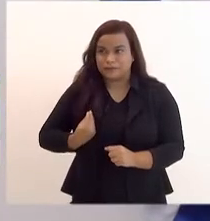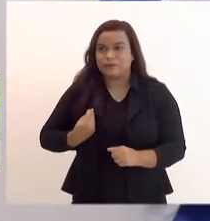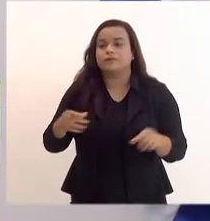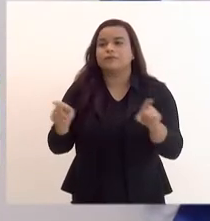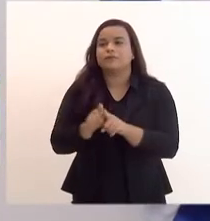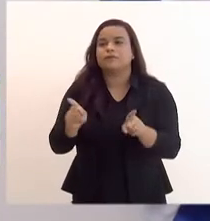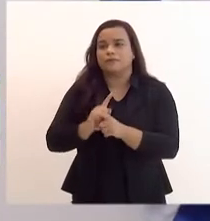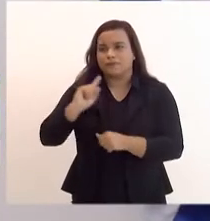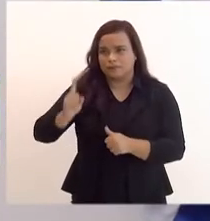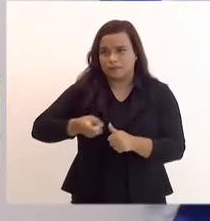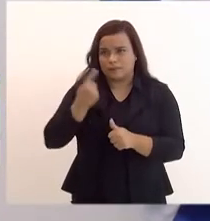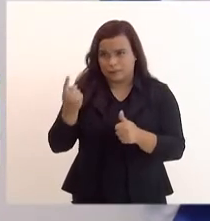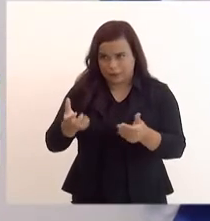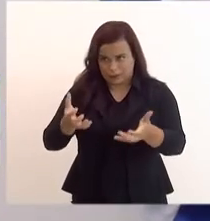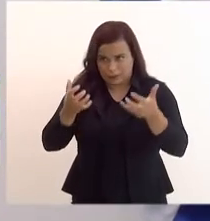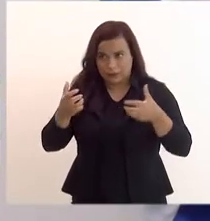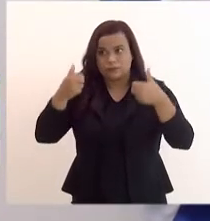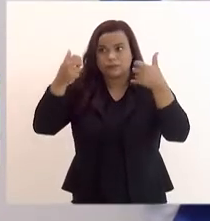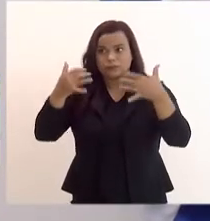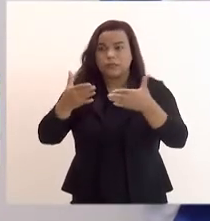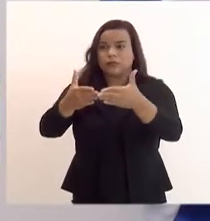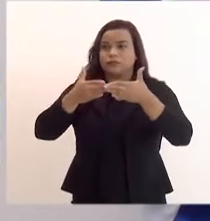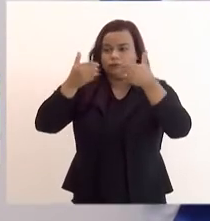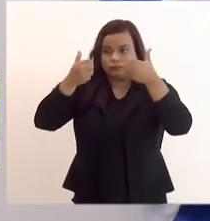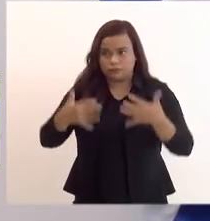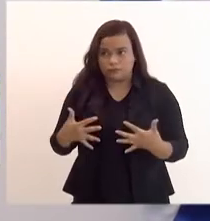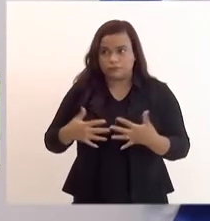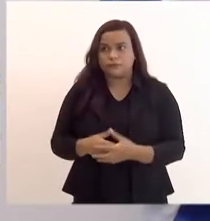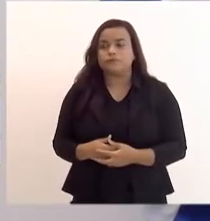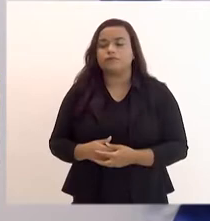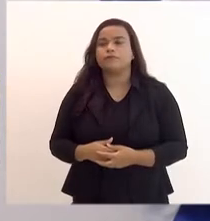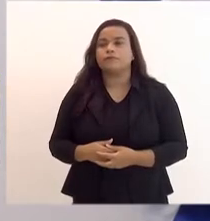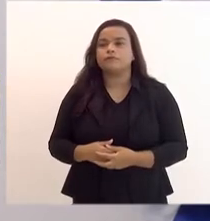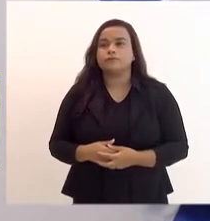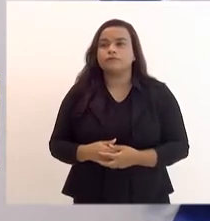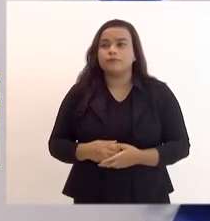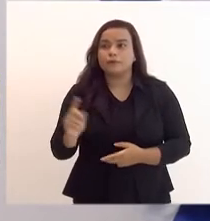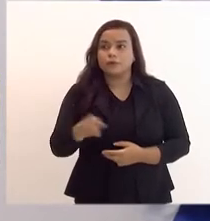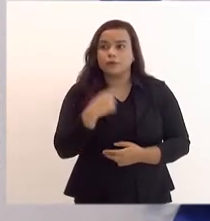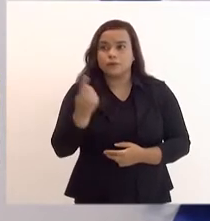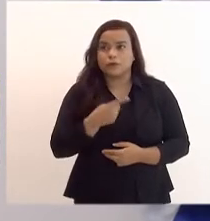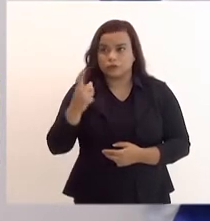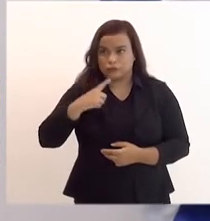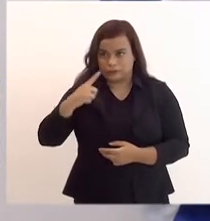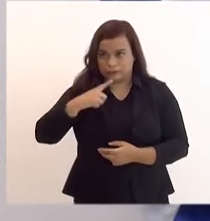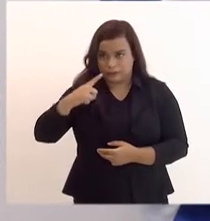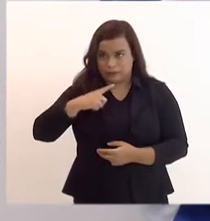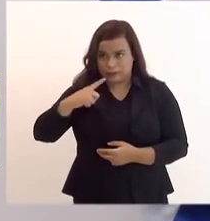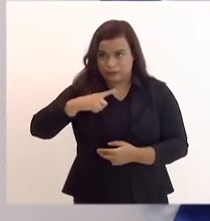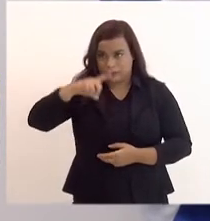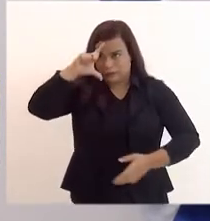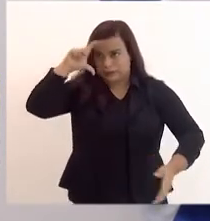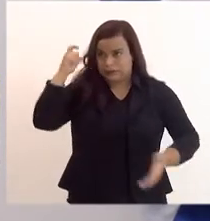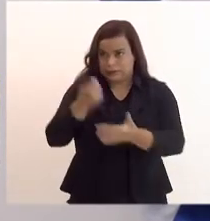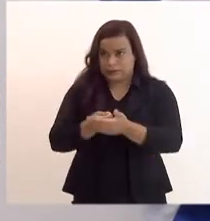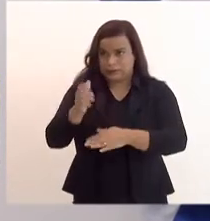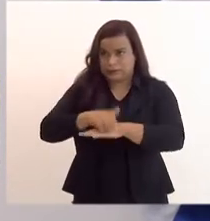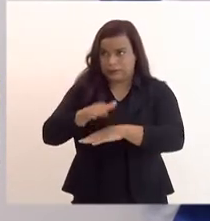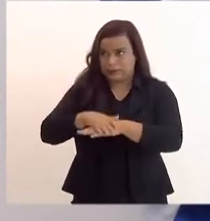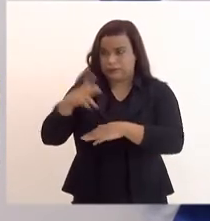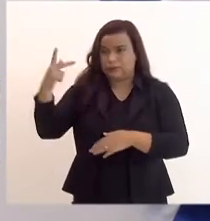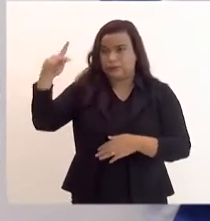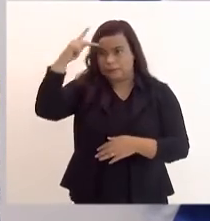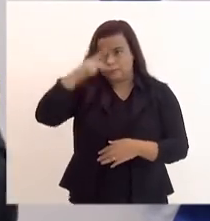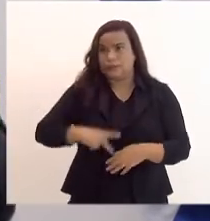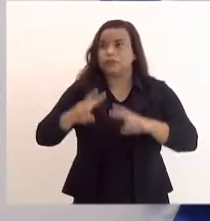aqui Obrigada, Valdec. Uma questão de ordem. Nós recebemos uma determinação do presidente a respeito